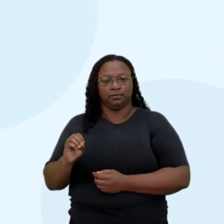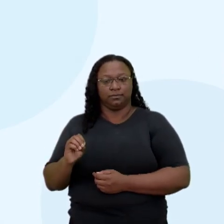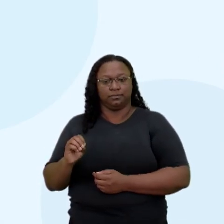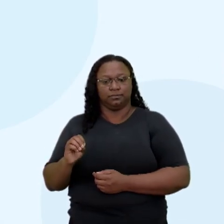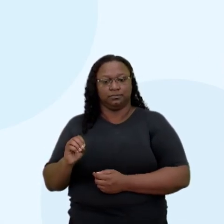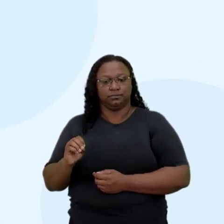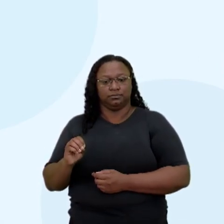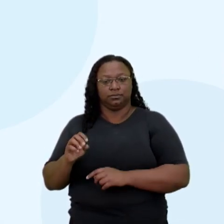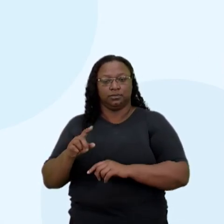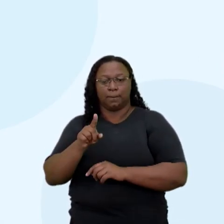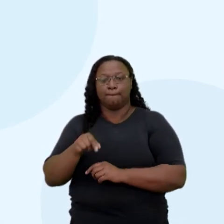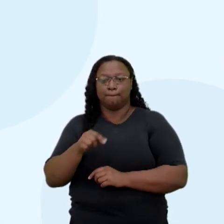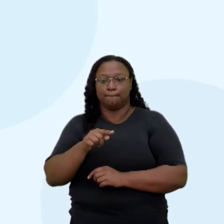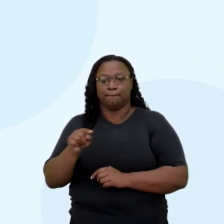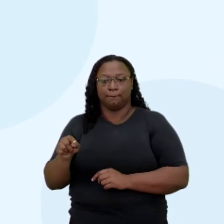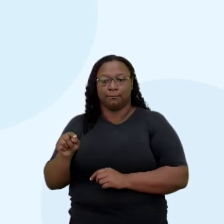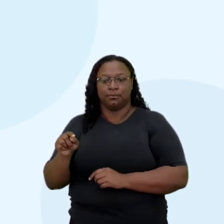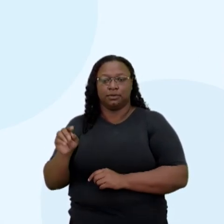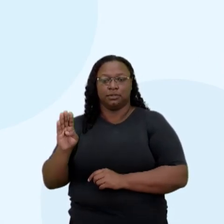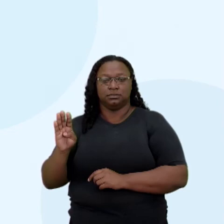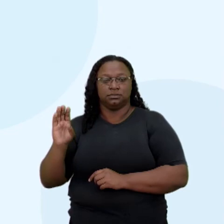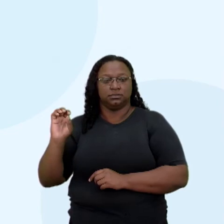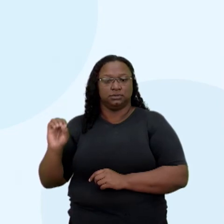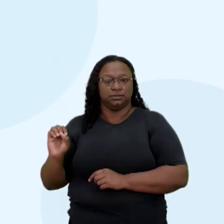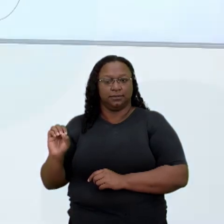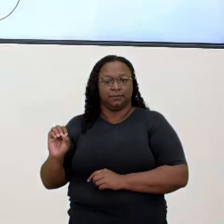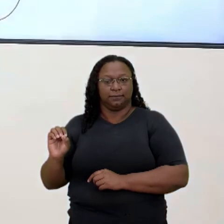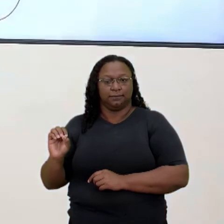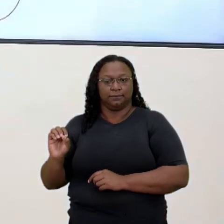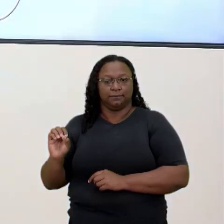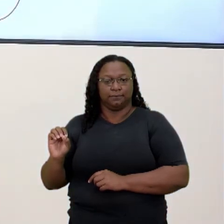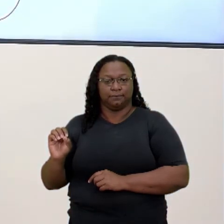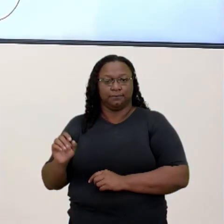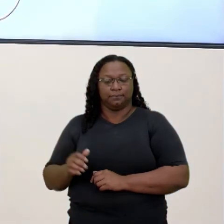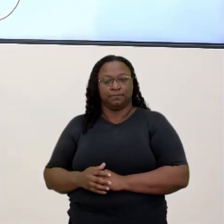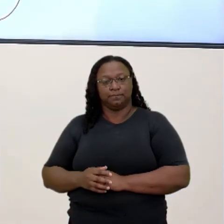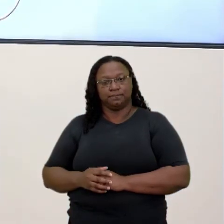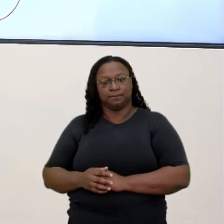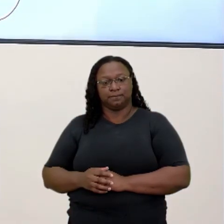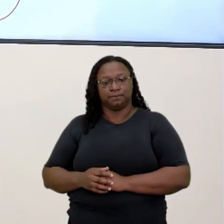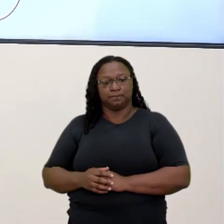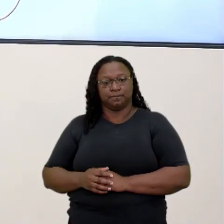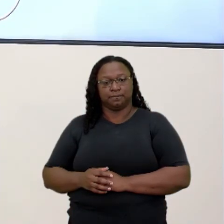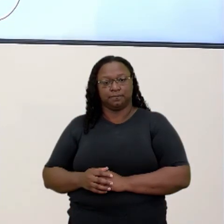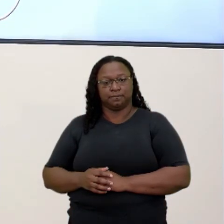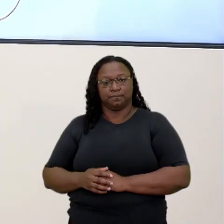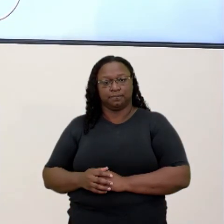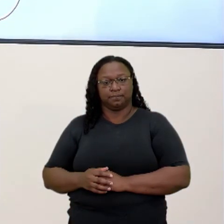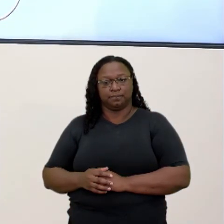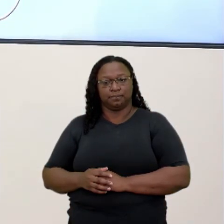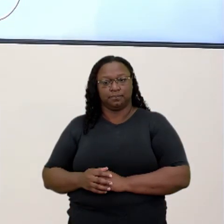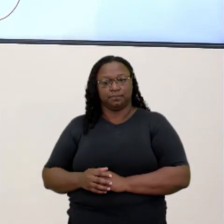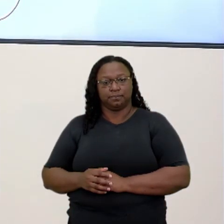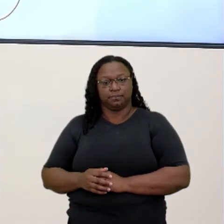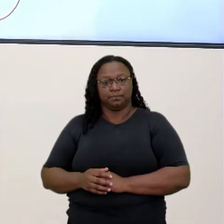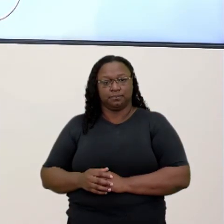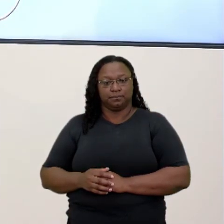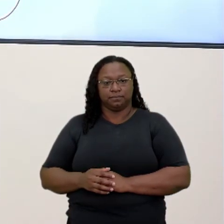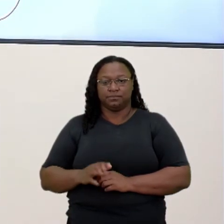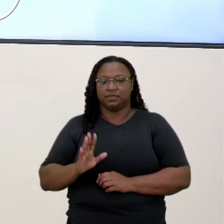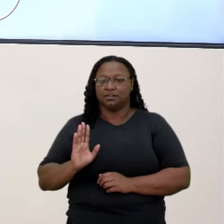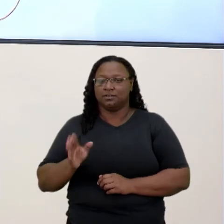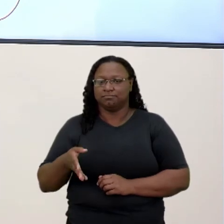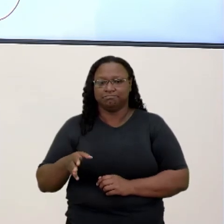beta 0, que foi o valor que nós acompanhamos. Gente, isso aí é